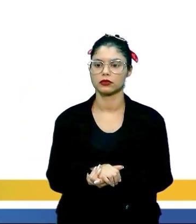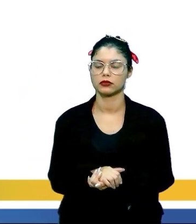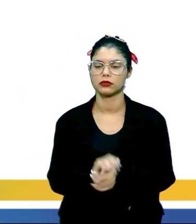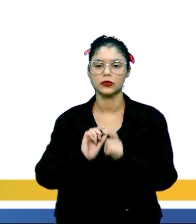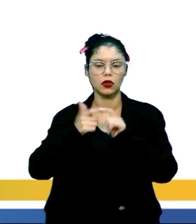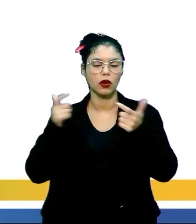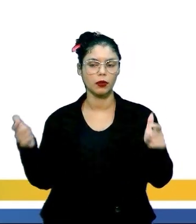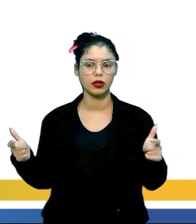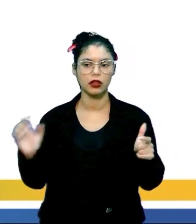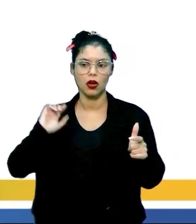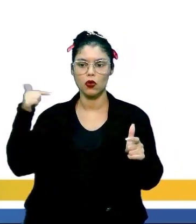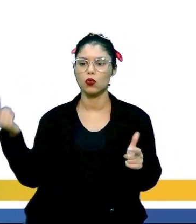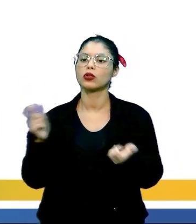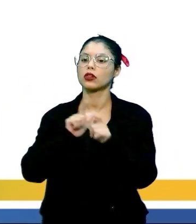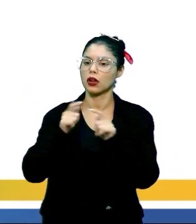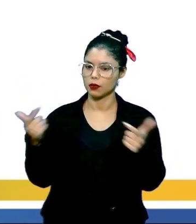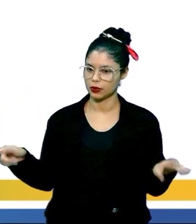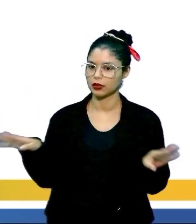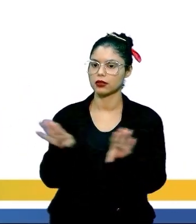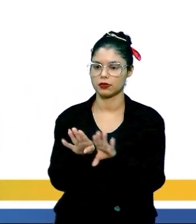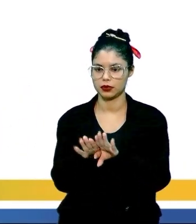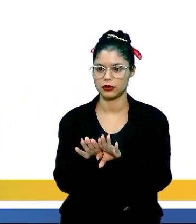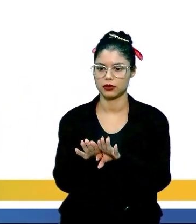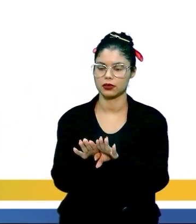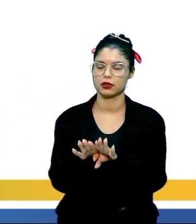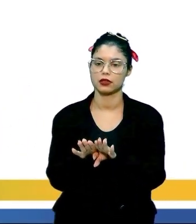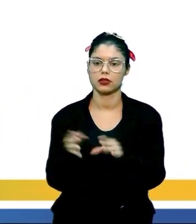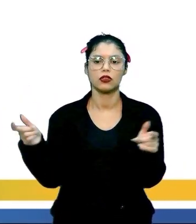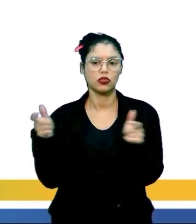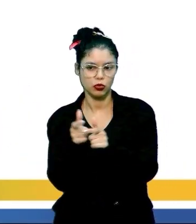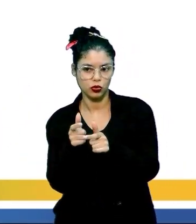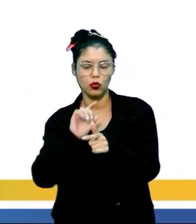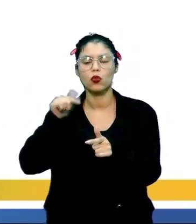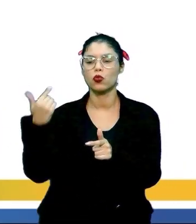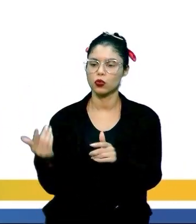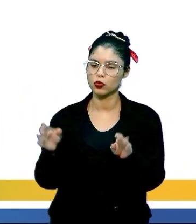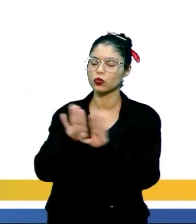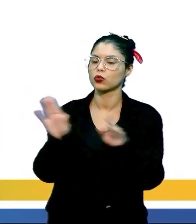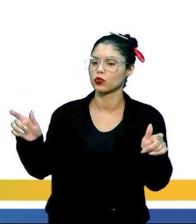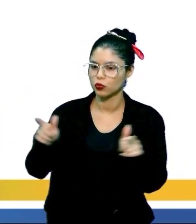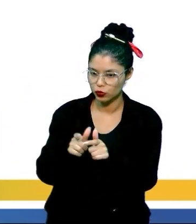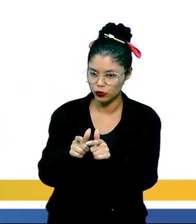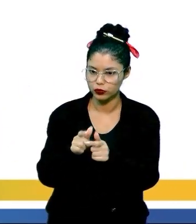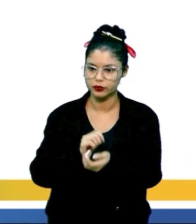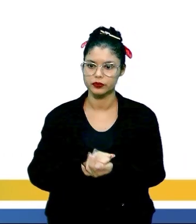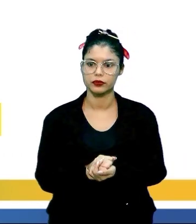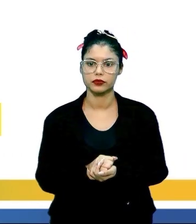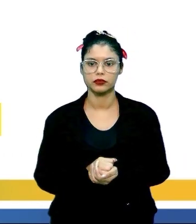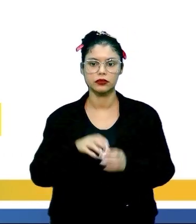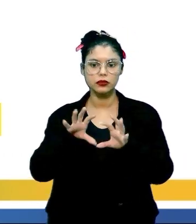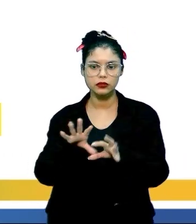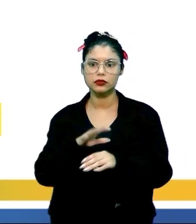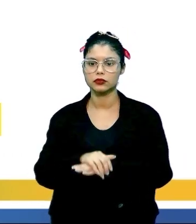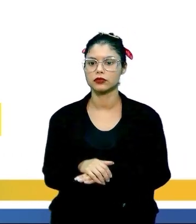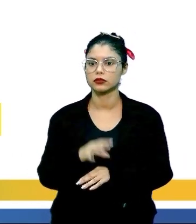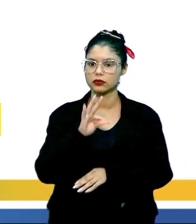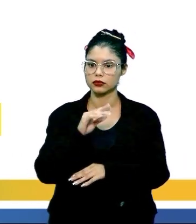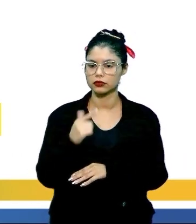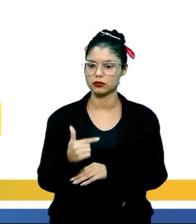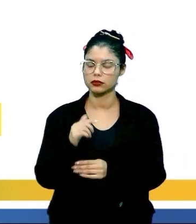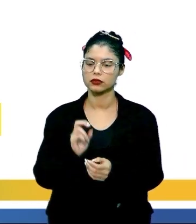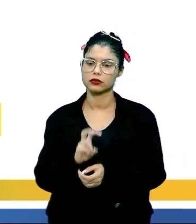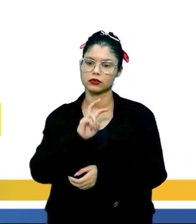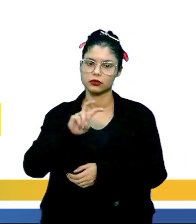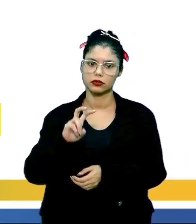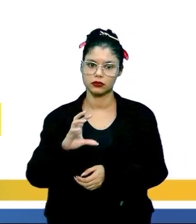que um aumenta, o outro aumenta também. À medida em que um diminui, o outro também diminui. Logo, a temperatura